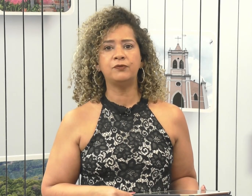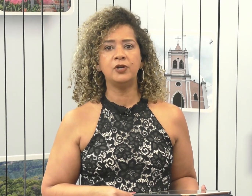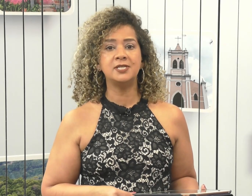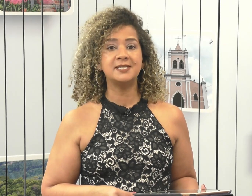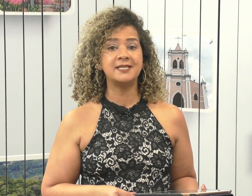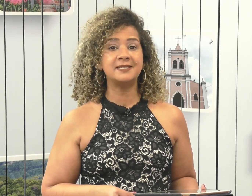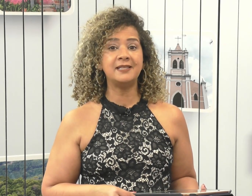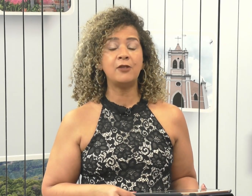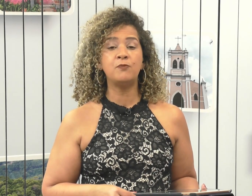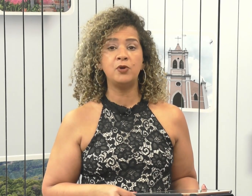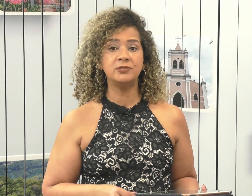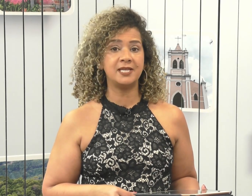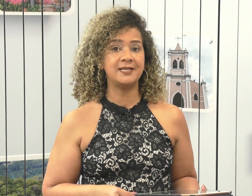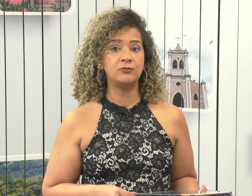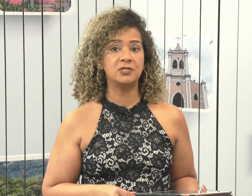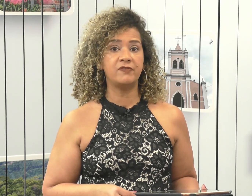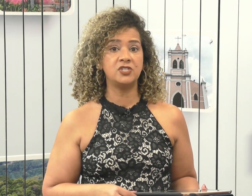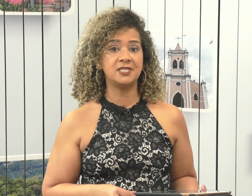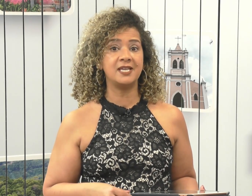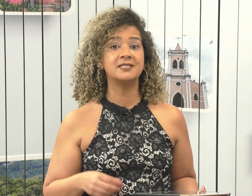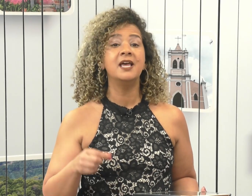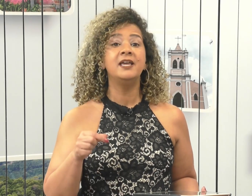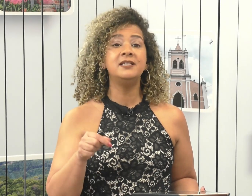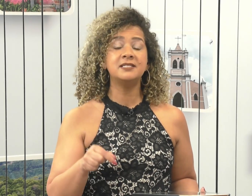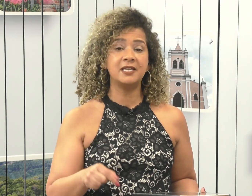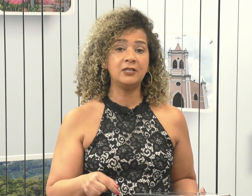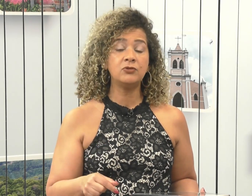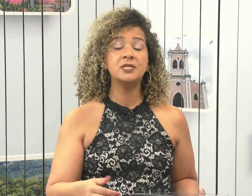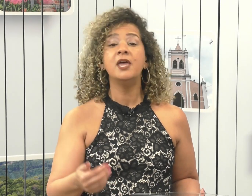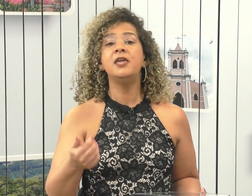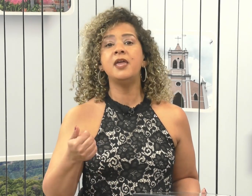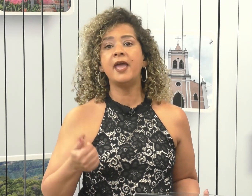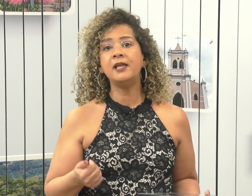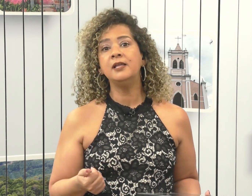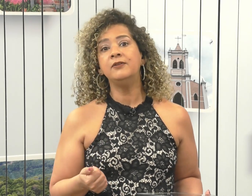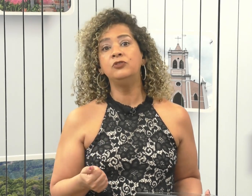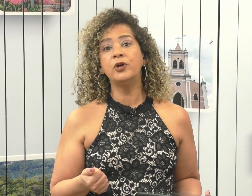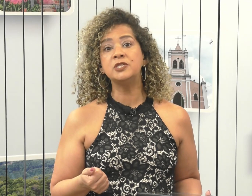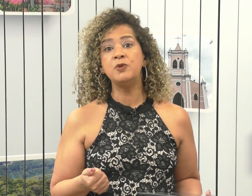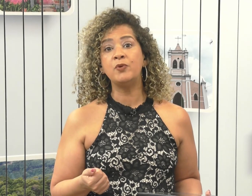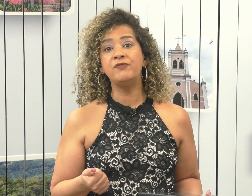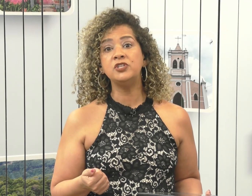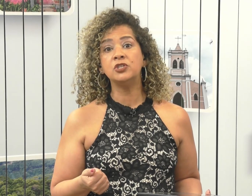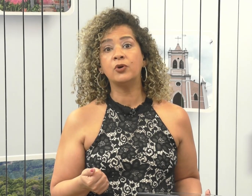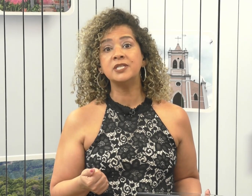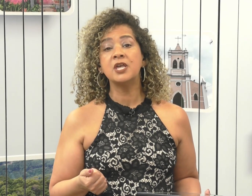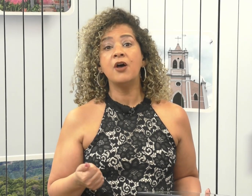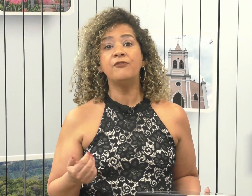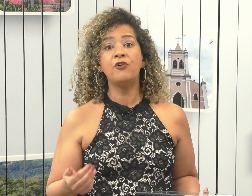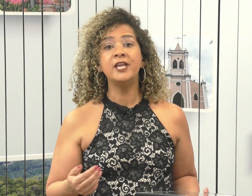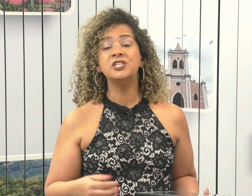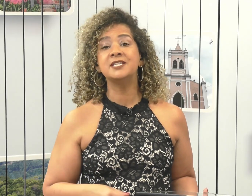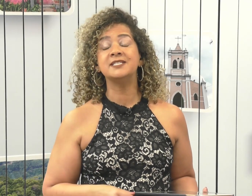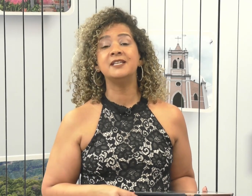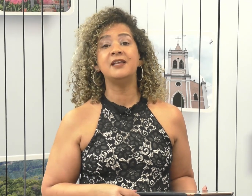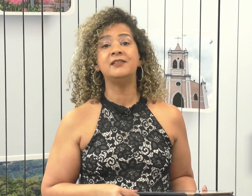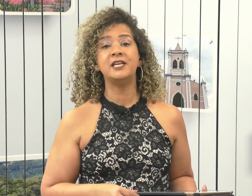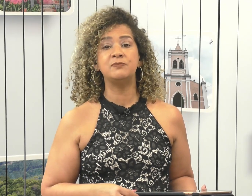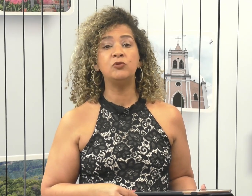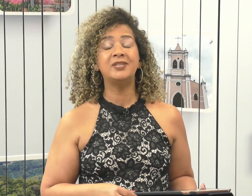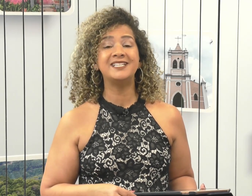registrado foi de 61.626 inscritos e em 2022 foi